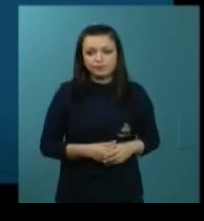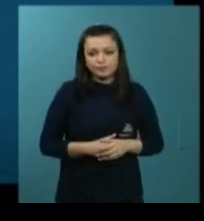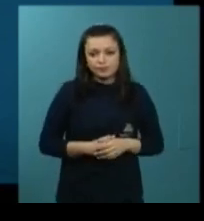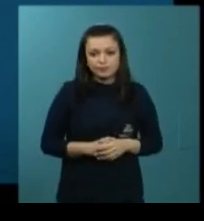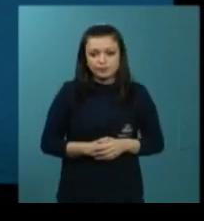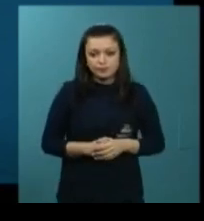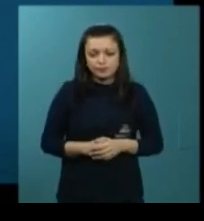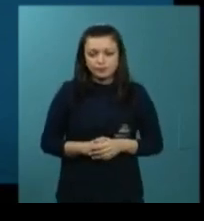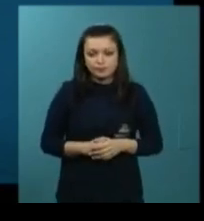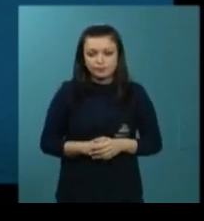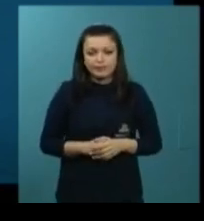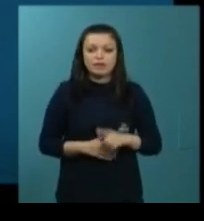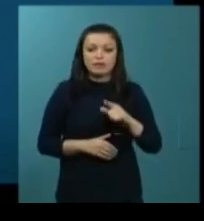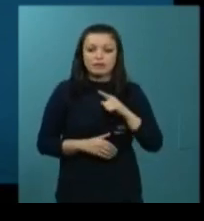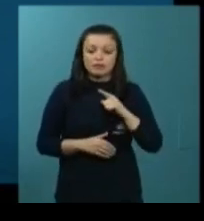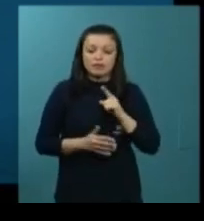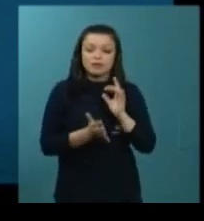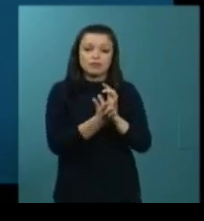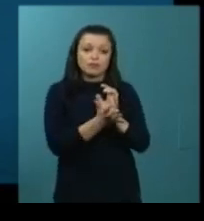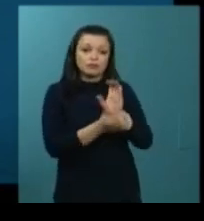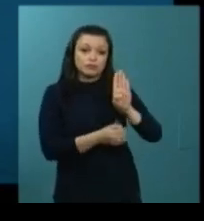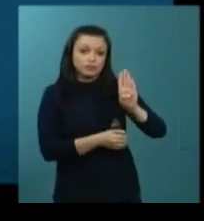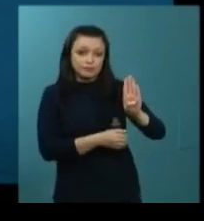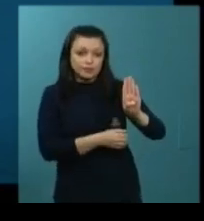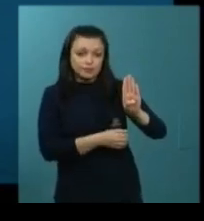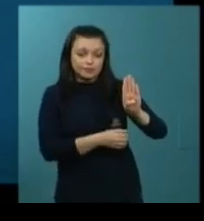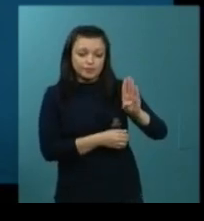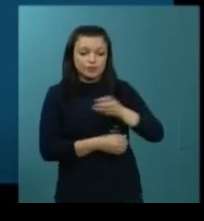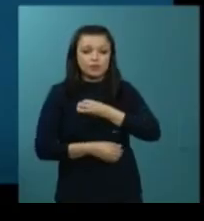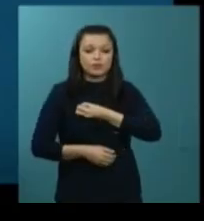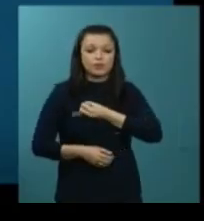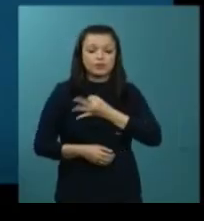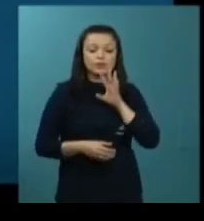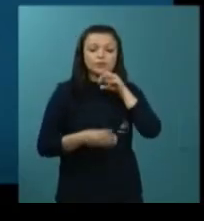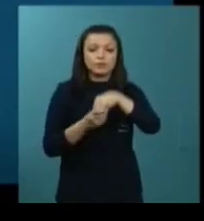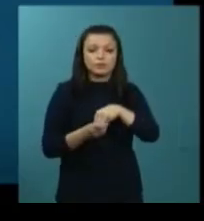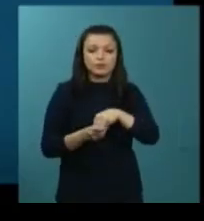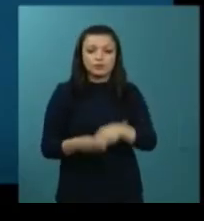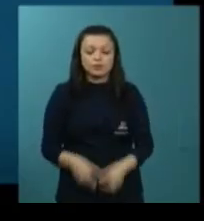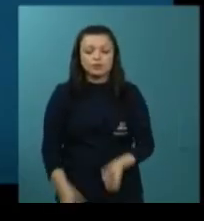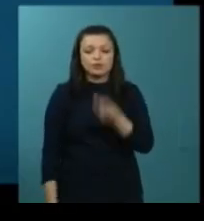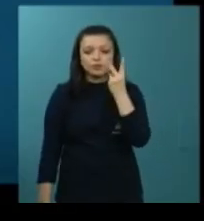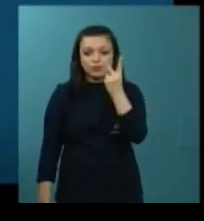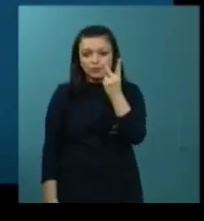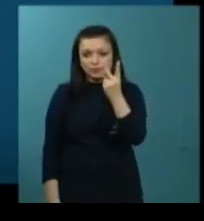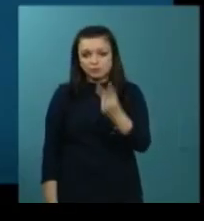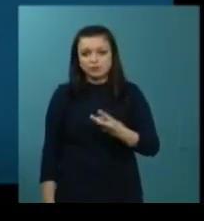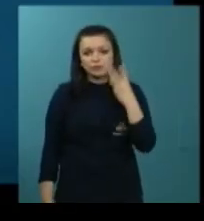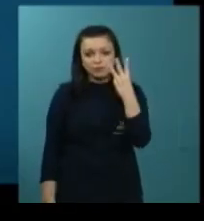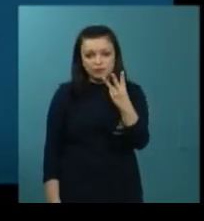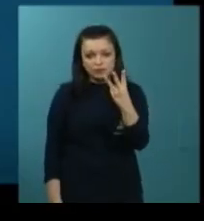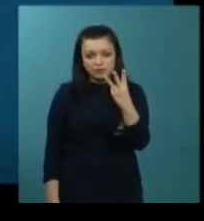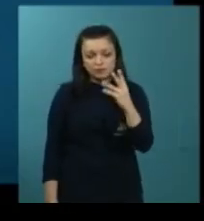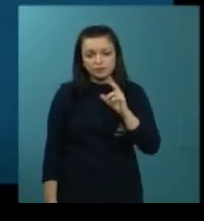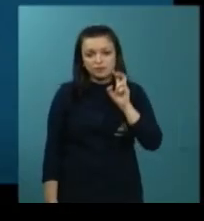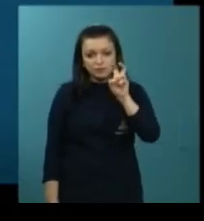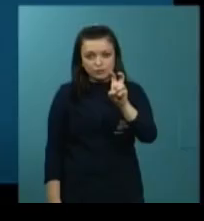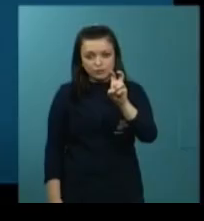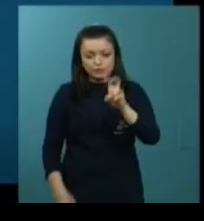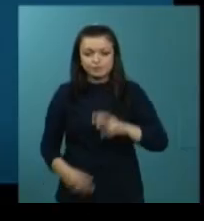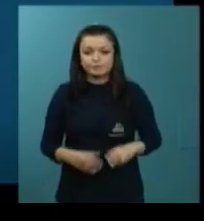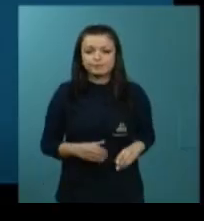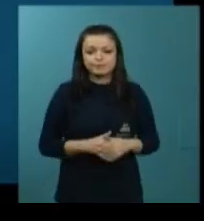5. E temos o conjunto B formado pelos elementos 2,